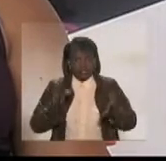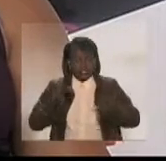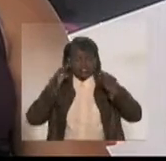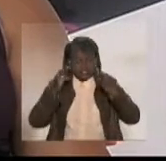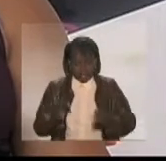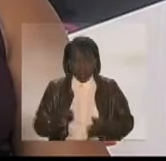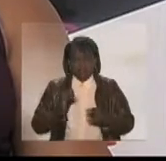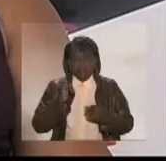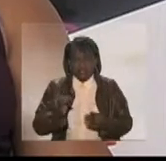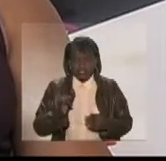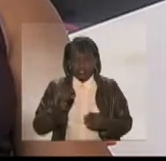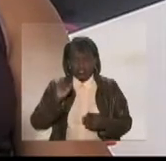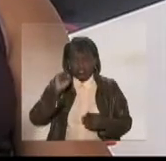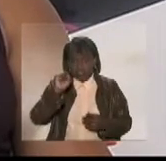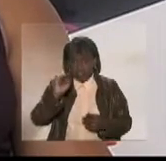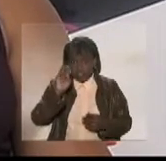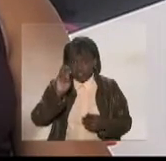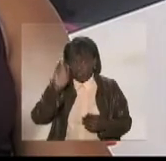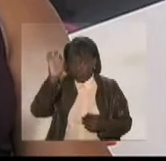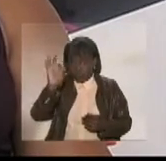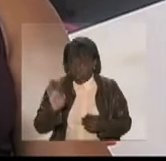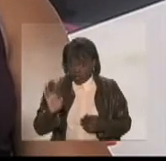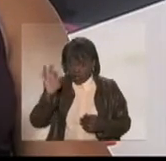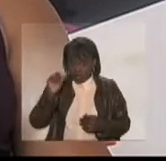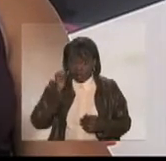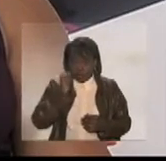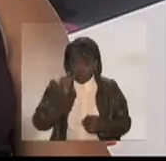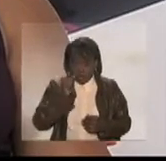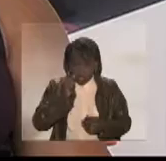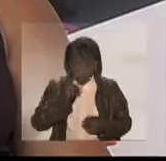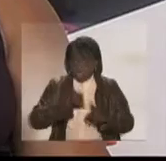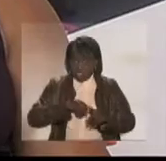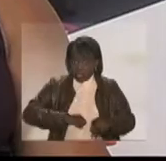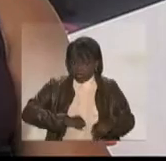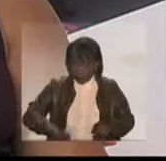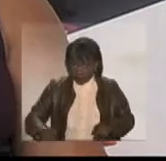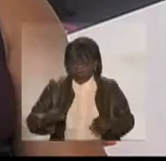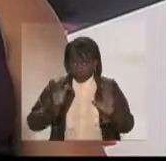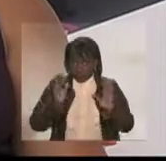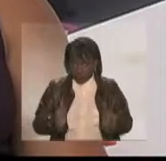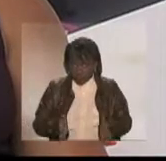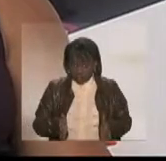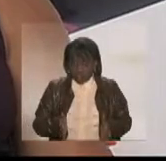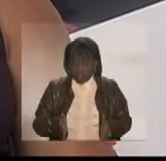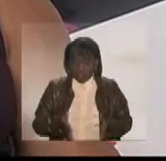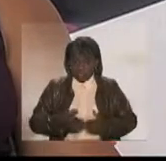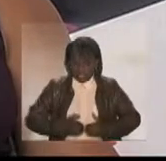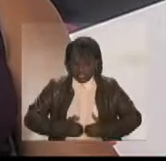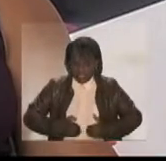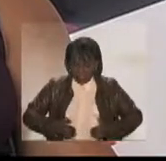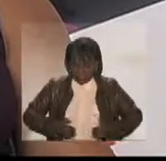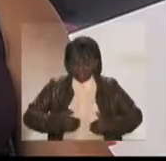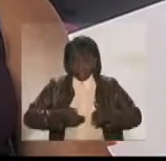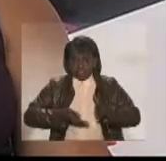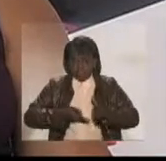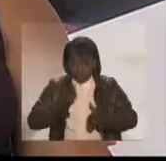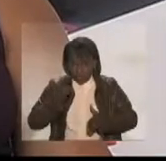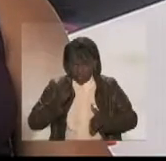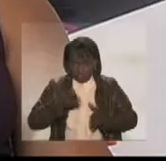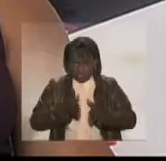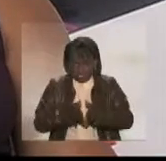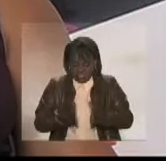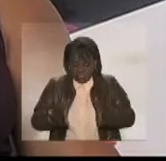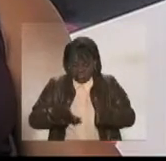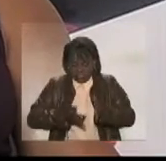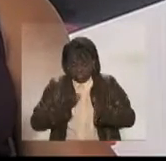podemos afirmar que 85% das mulheres que fazem aborto por dilatação e